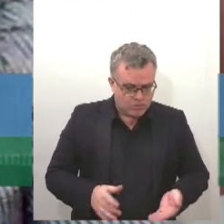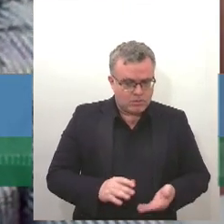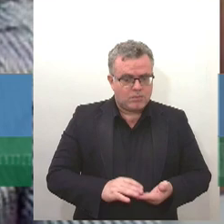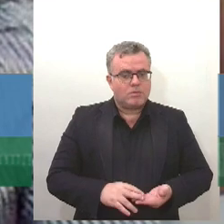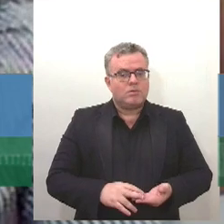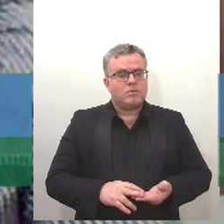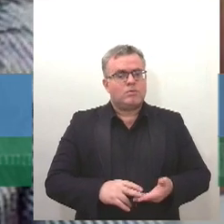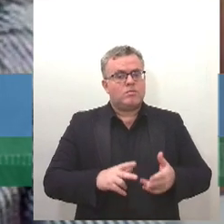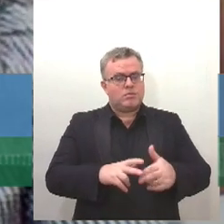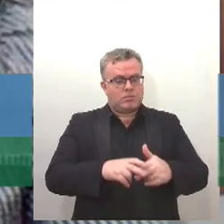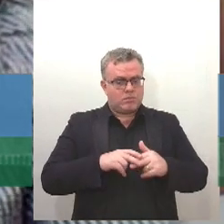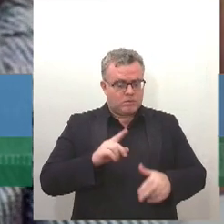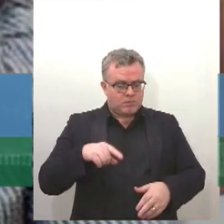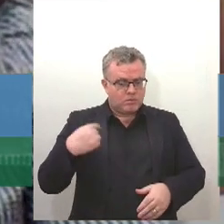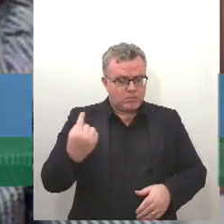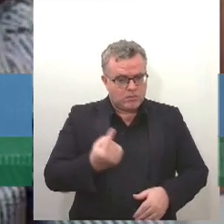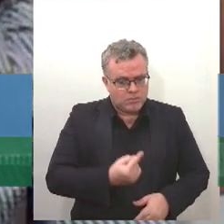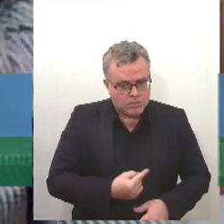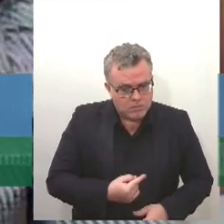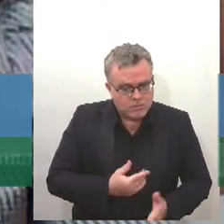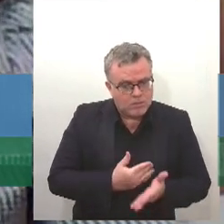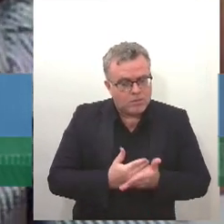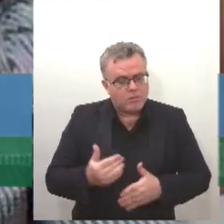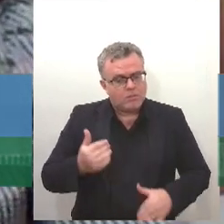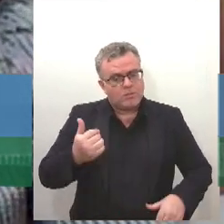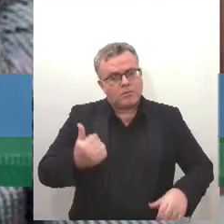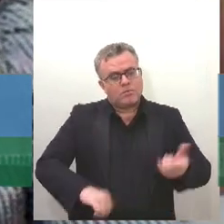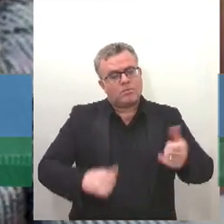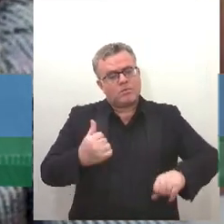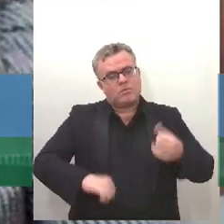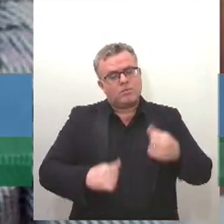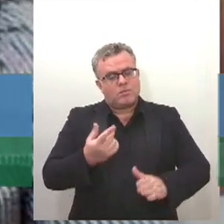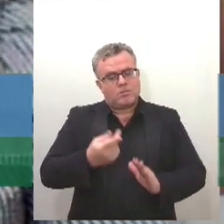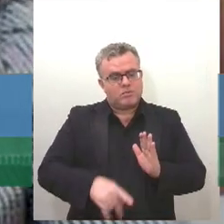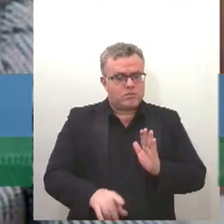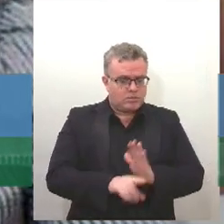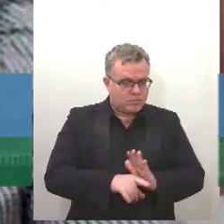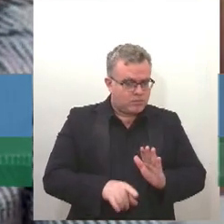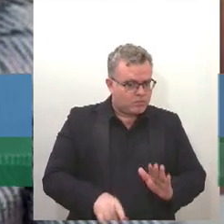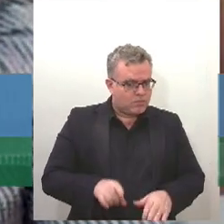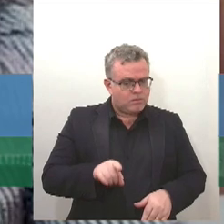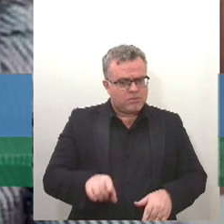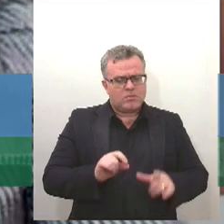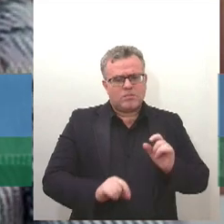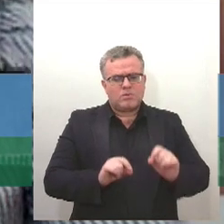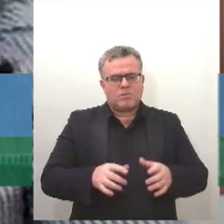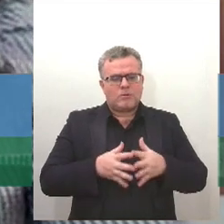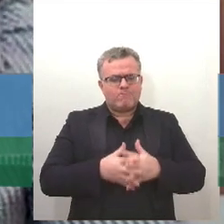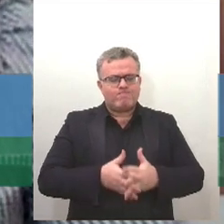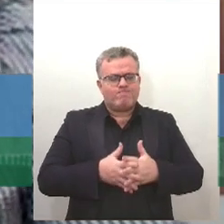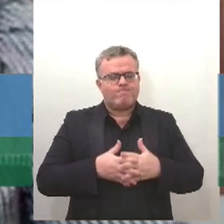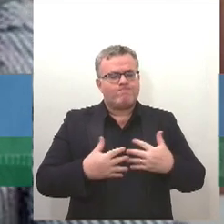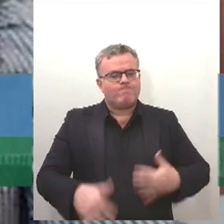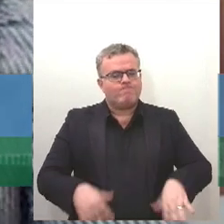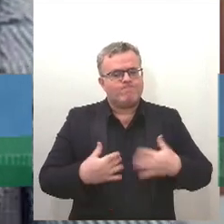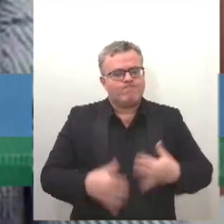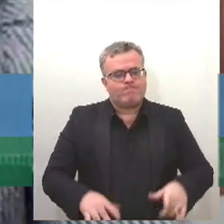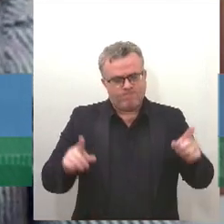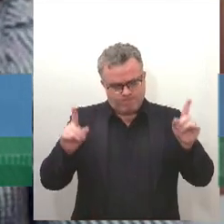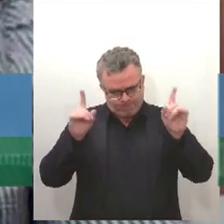a gente faz uma análise do projeto de lei ele ficou um pouco complexo de se entender pelo menos por